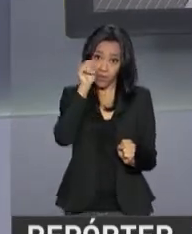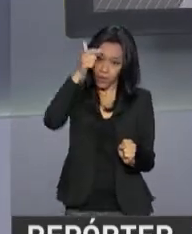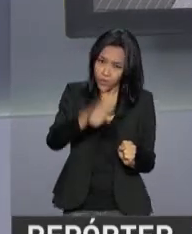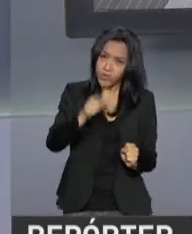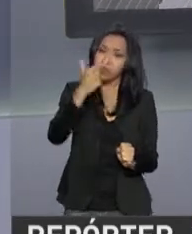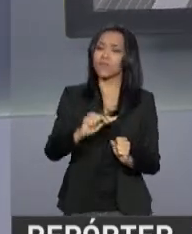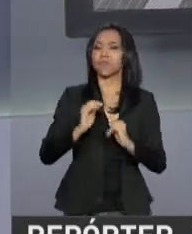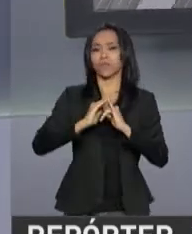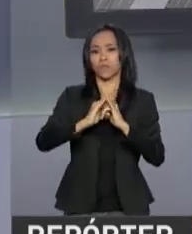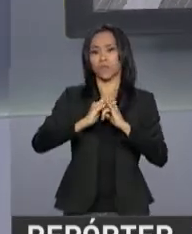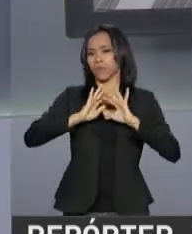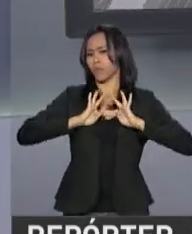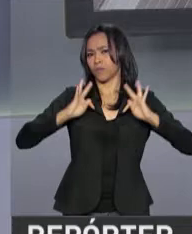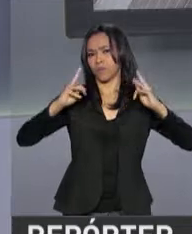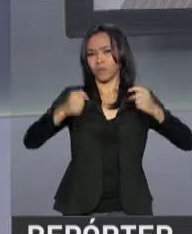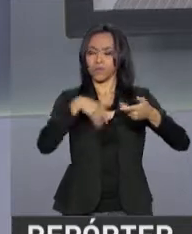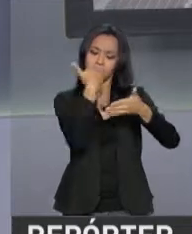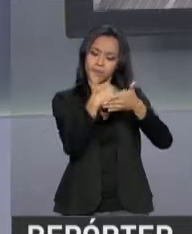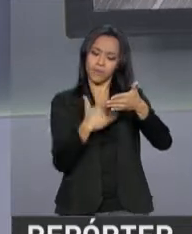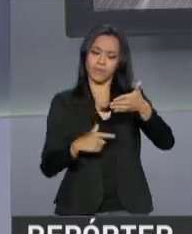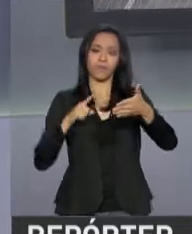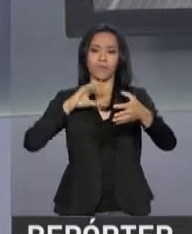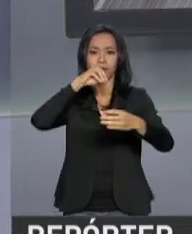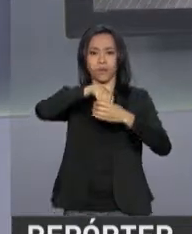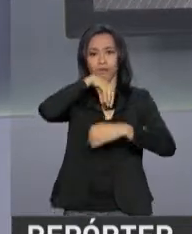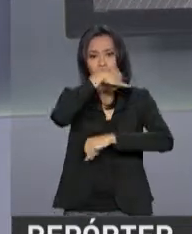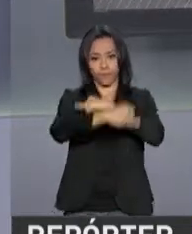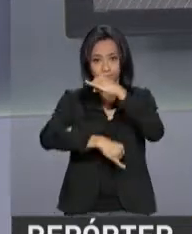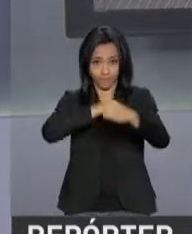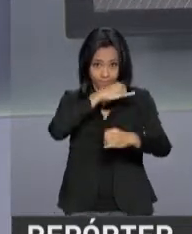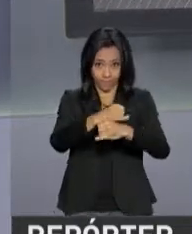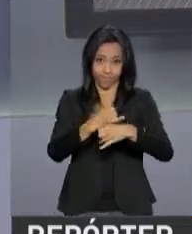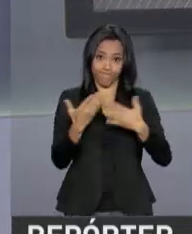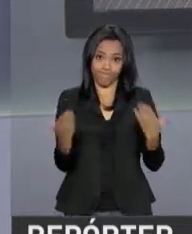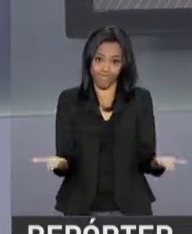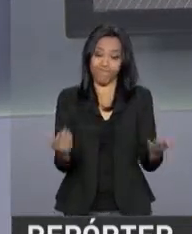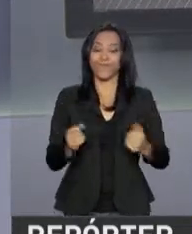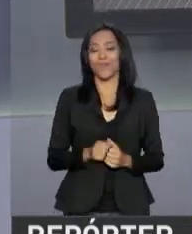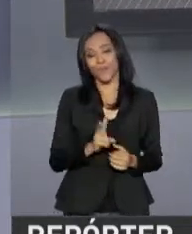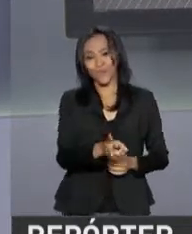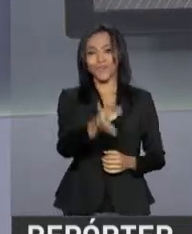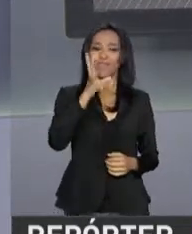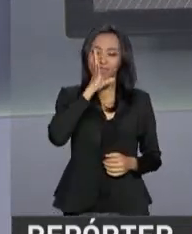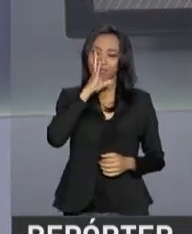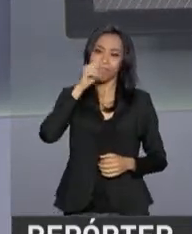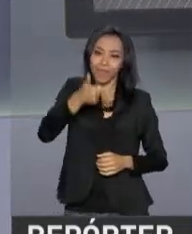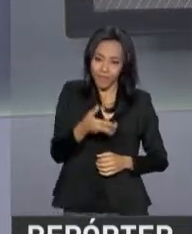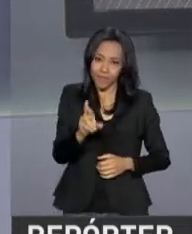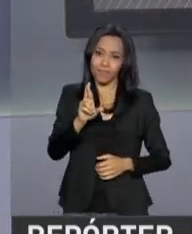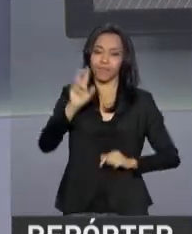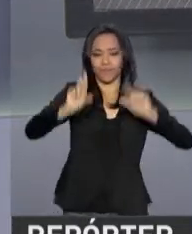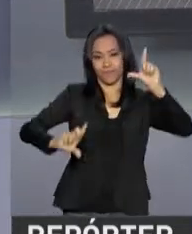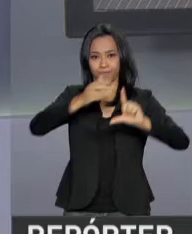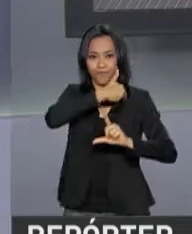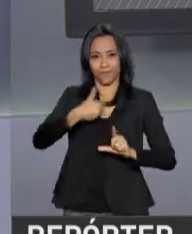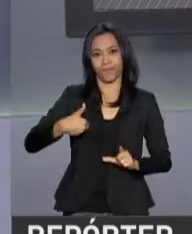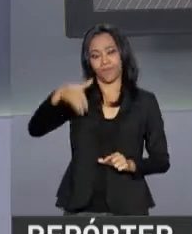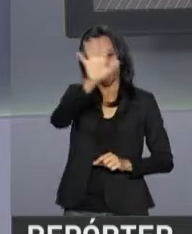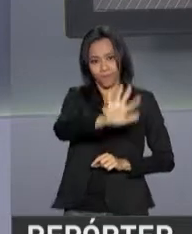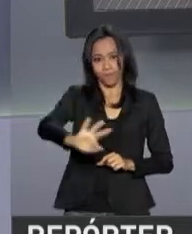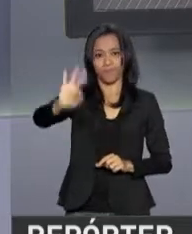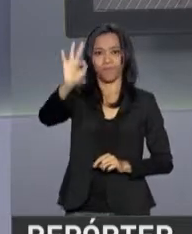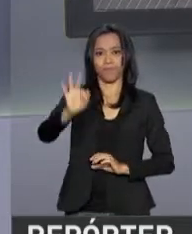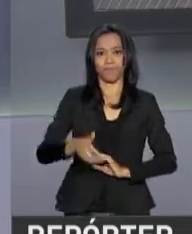youtube e toda a nossa programação também está na nossa página na internet continue com a gente aqui na nbr a tv do governo